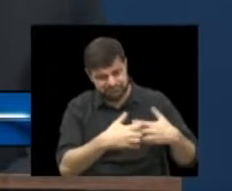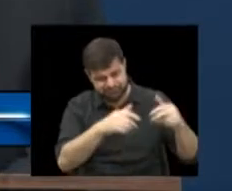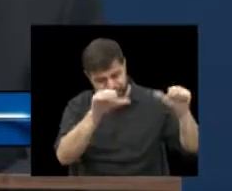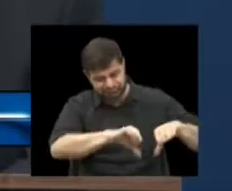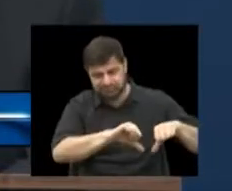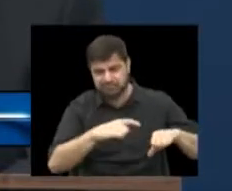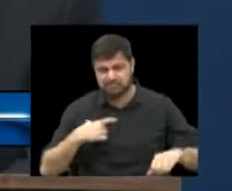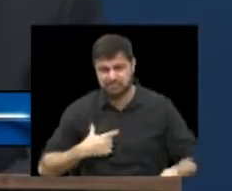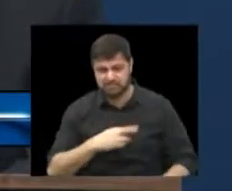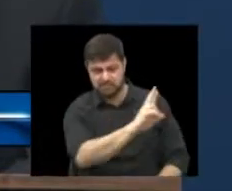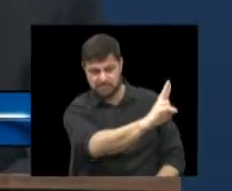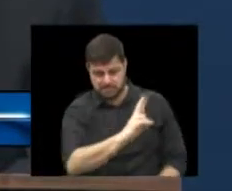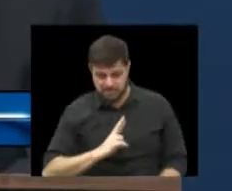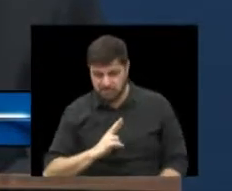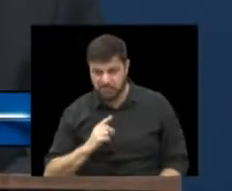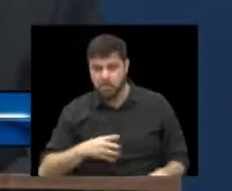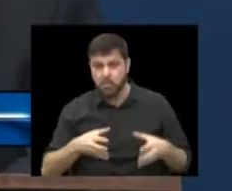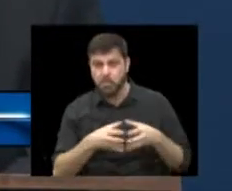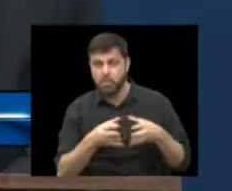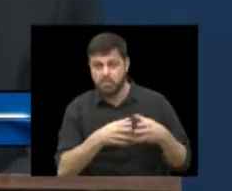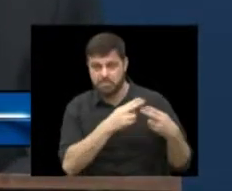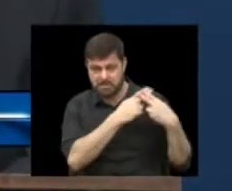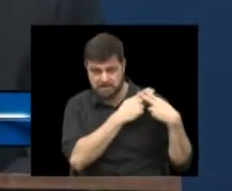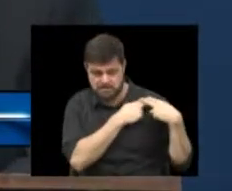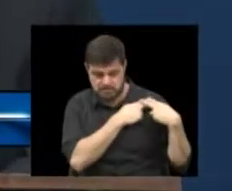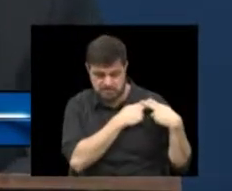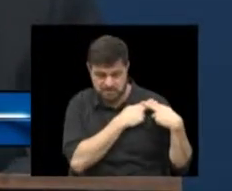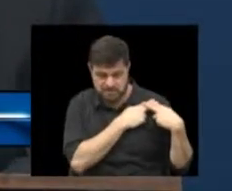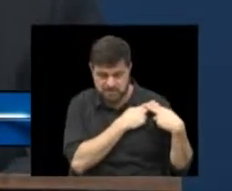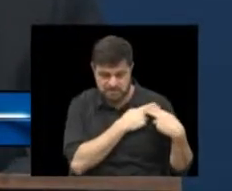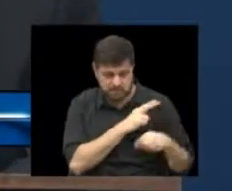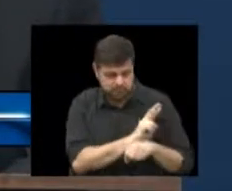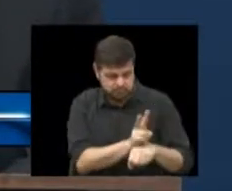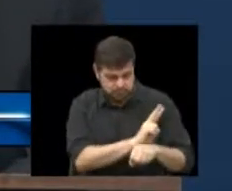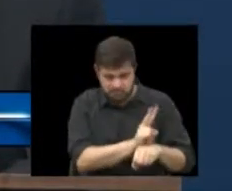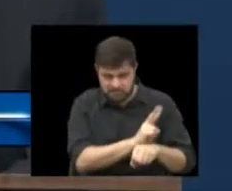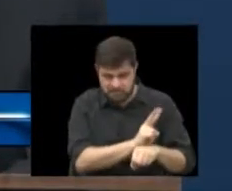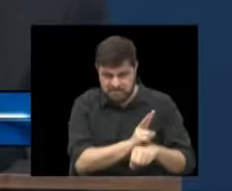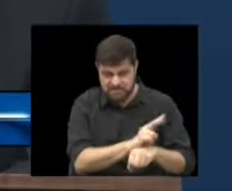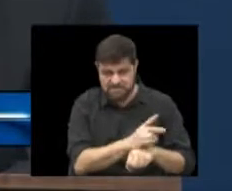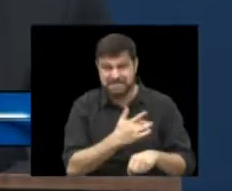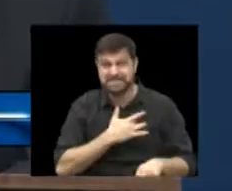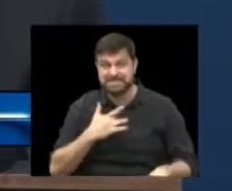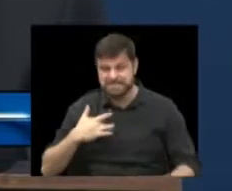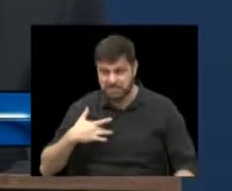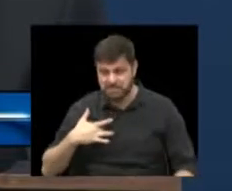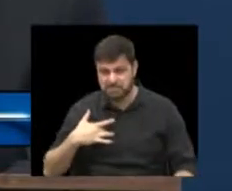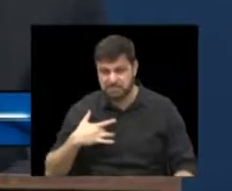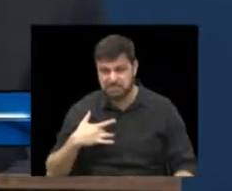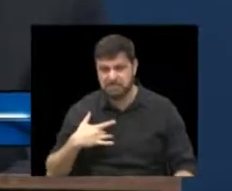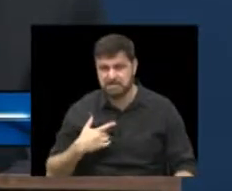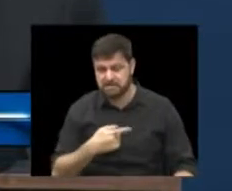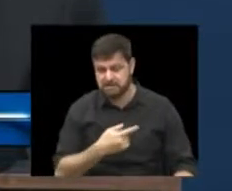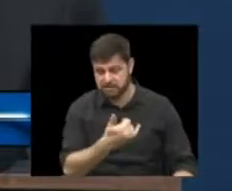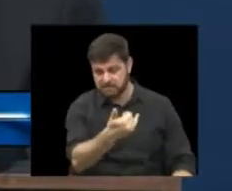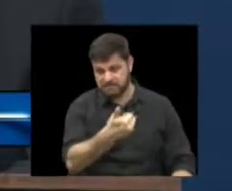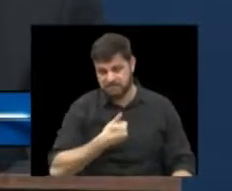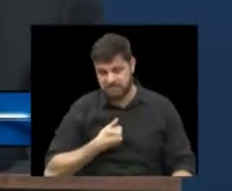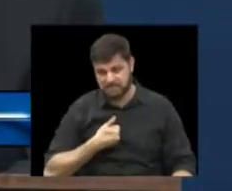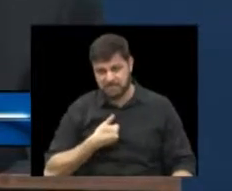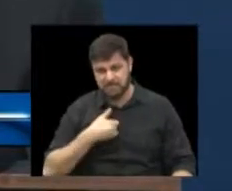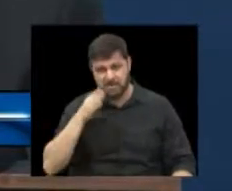ao requerimento, a diretoria do Departamento de Vigilância em Saúde admitiu que o número de funcionários